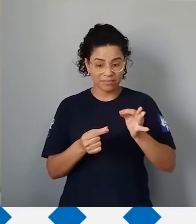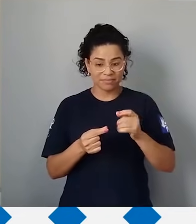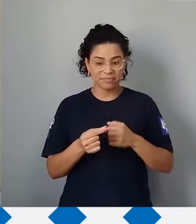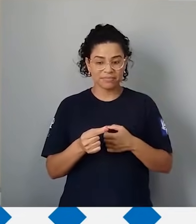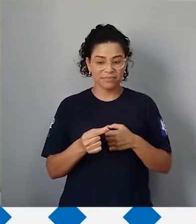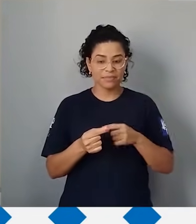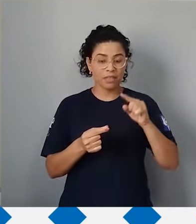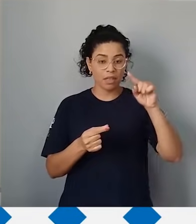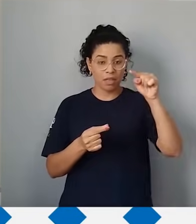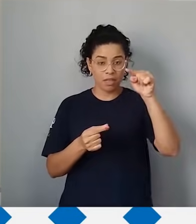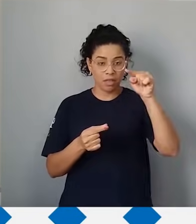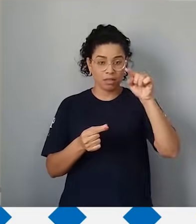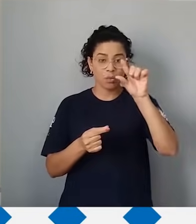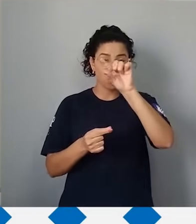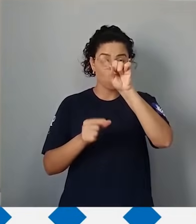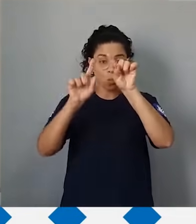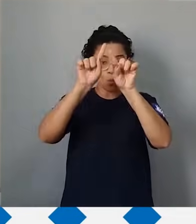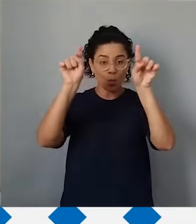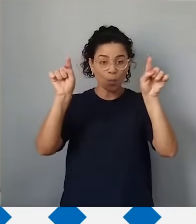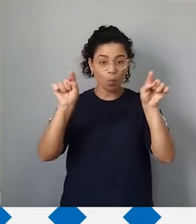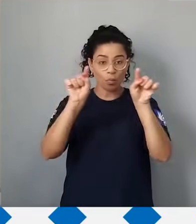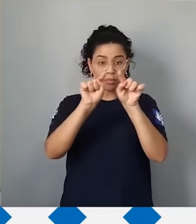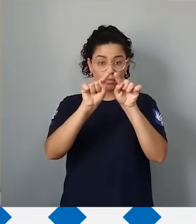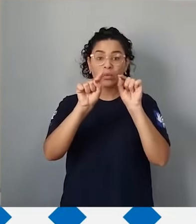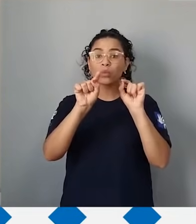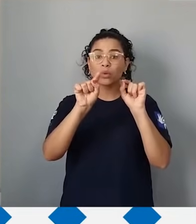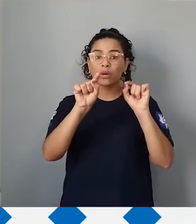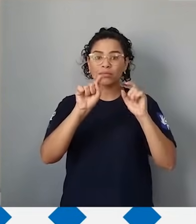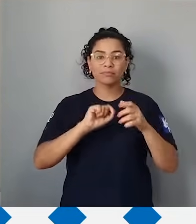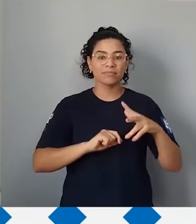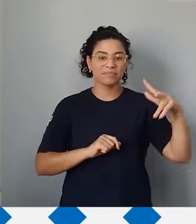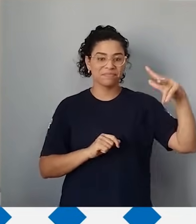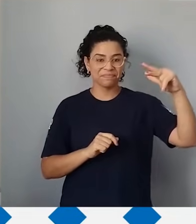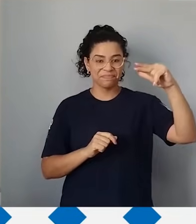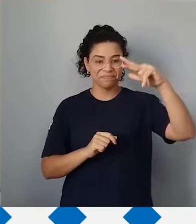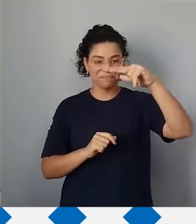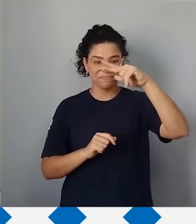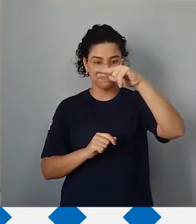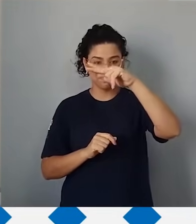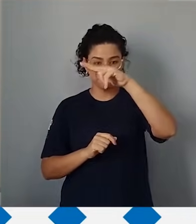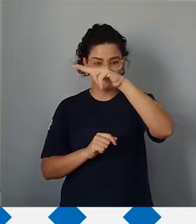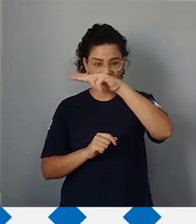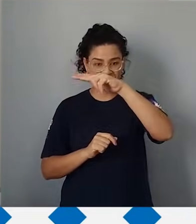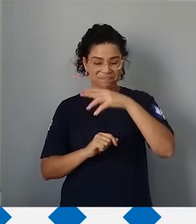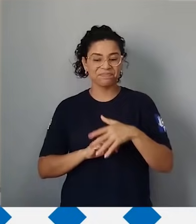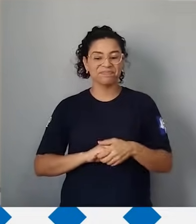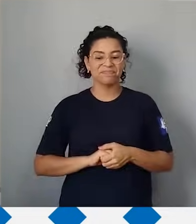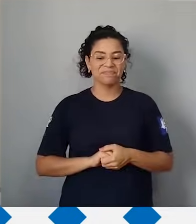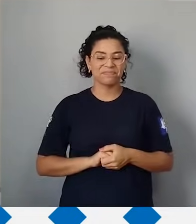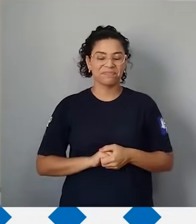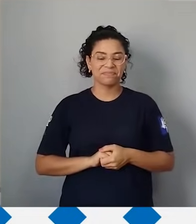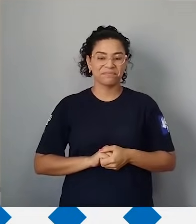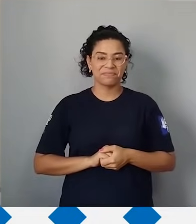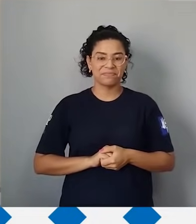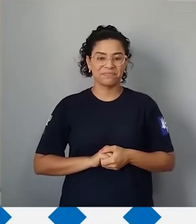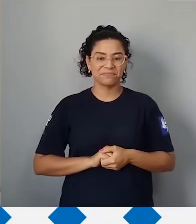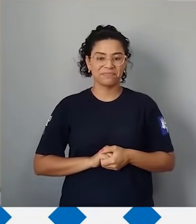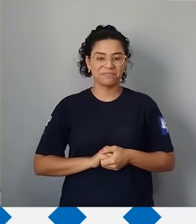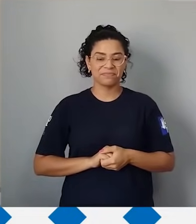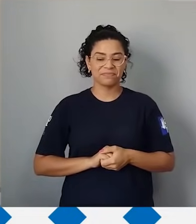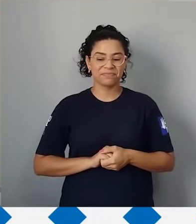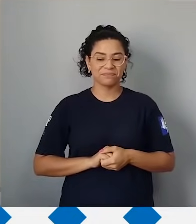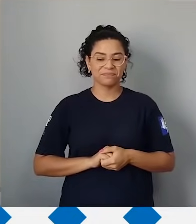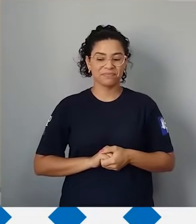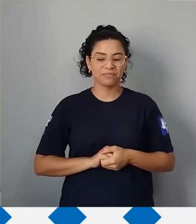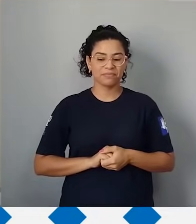vai pegar esse excesso de papel que sobrou e vai retirar. Você corta.